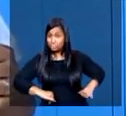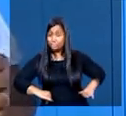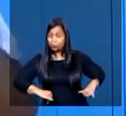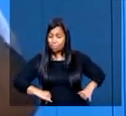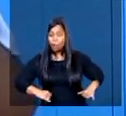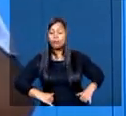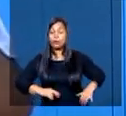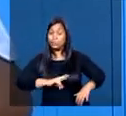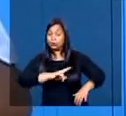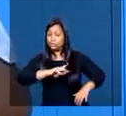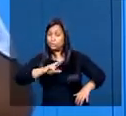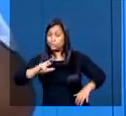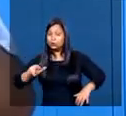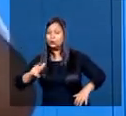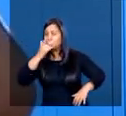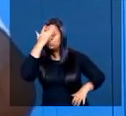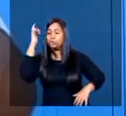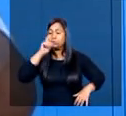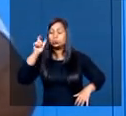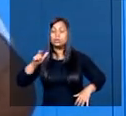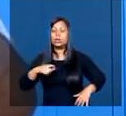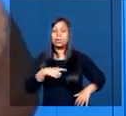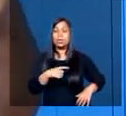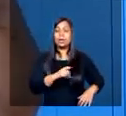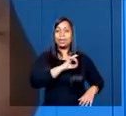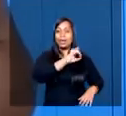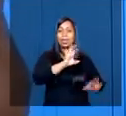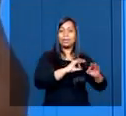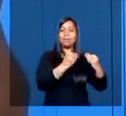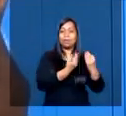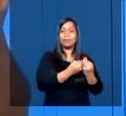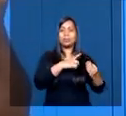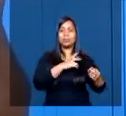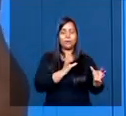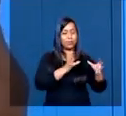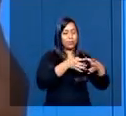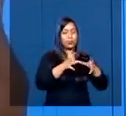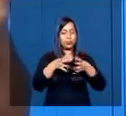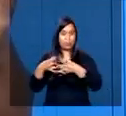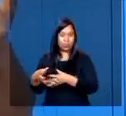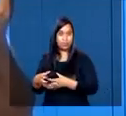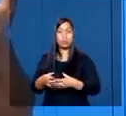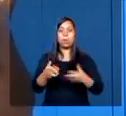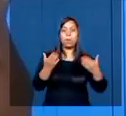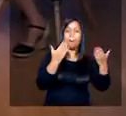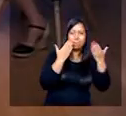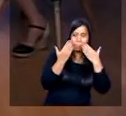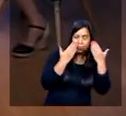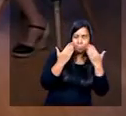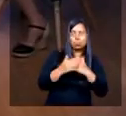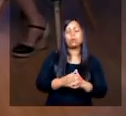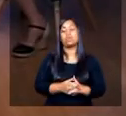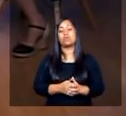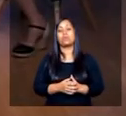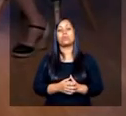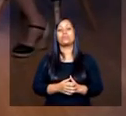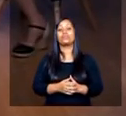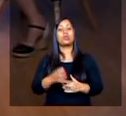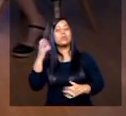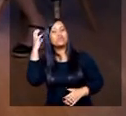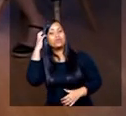Sim. Cada família tem um grupo no WhatsApp de psicólogo, osteopata,